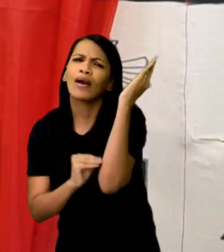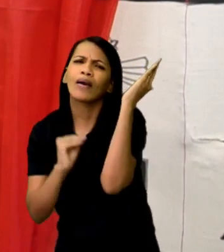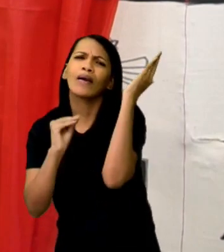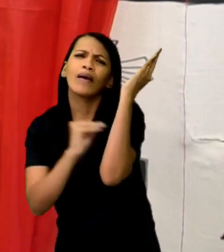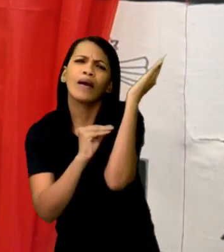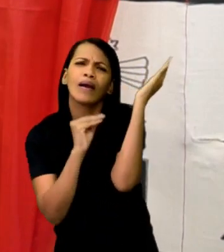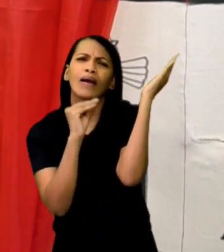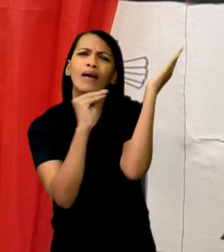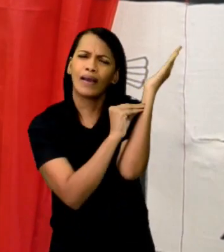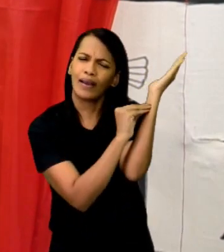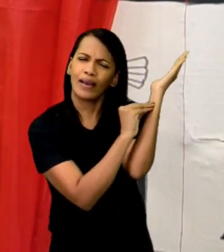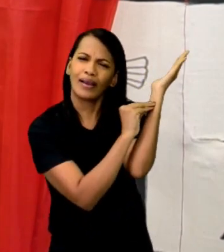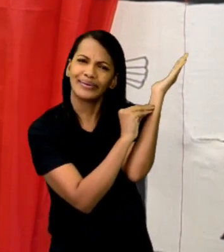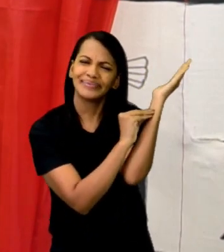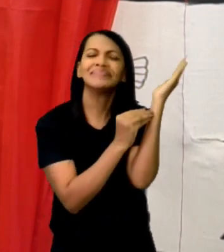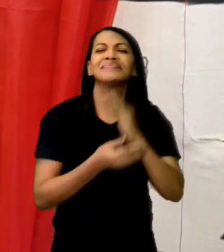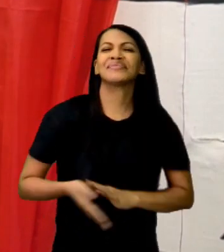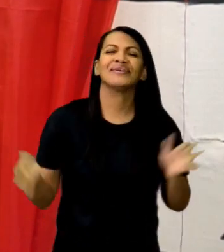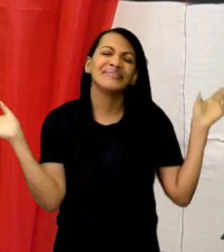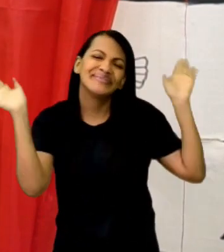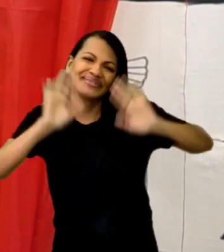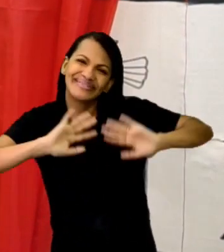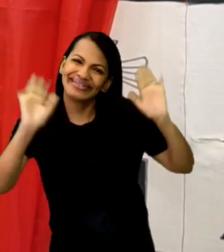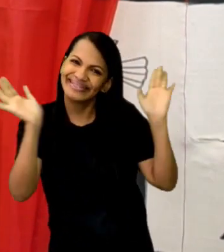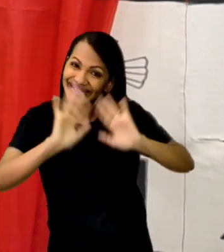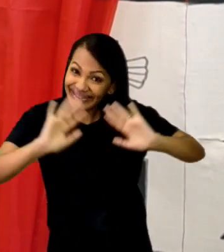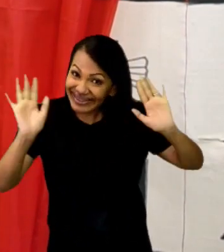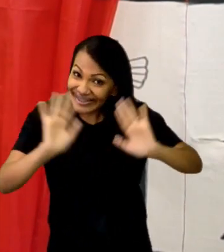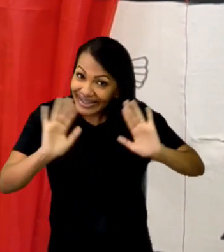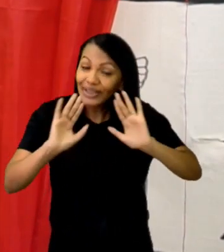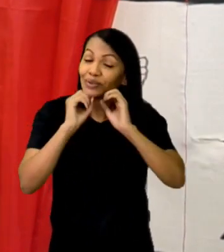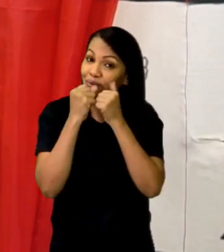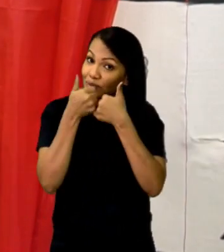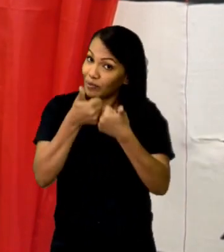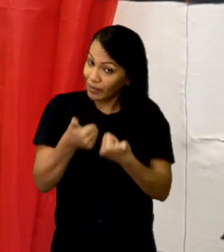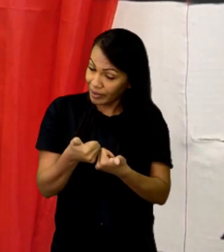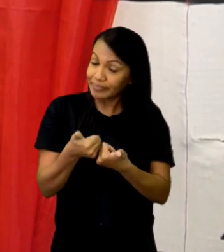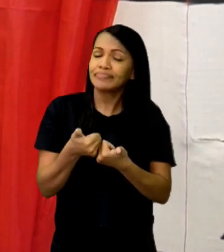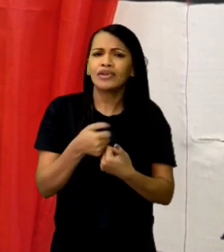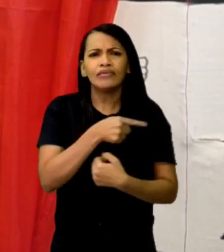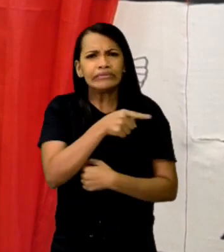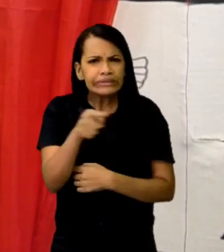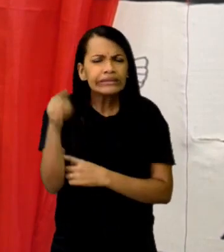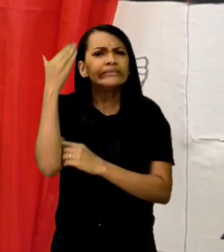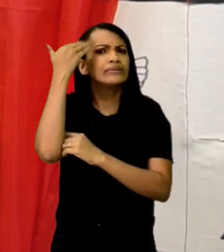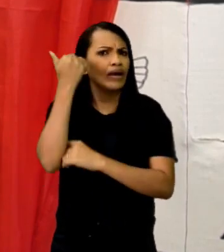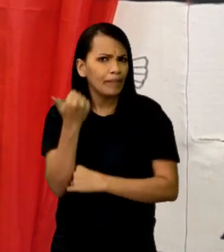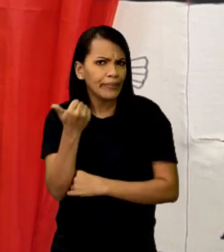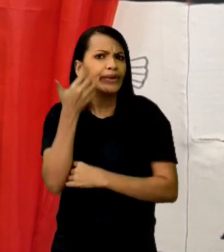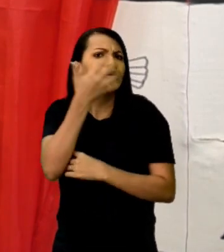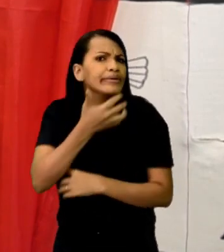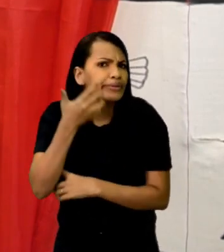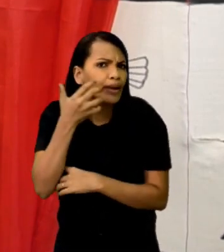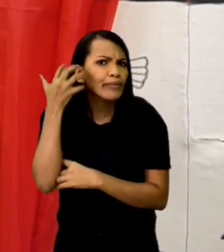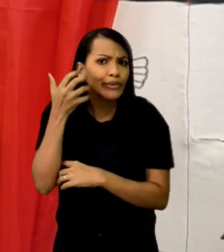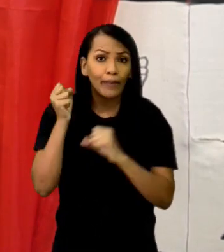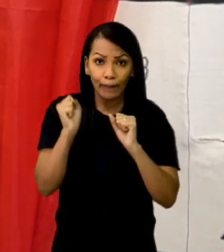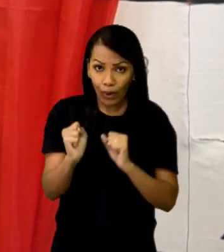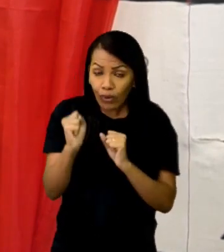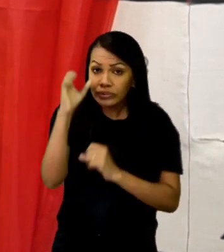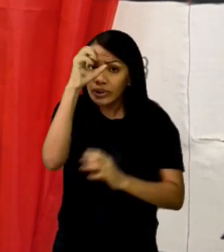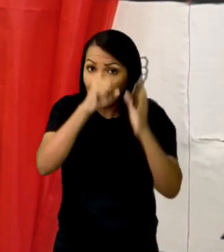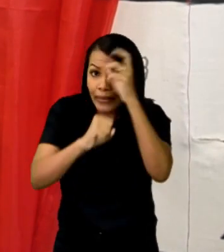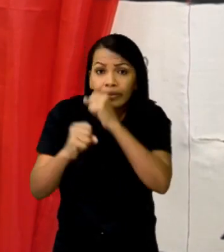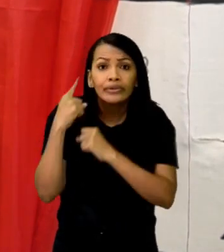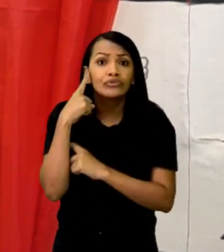pica-pau. Pau, pau! Olá, turma! Tudo bem? Vocês sabiam que nas cantigas podemos aprender muito sobre